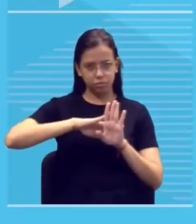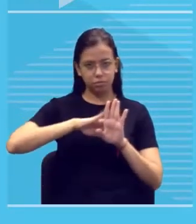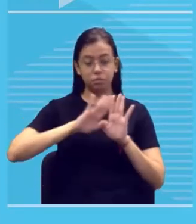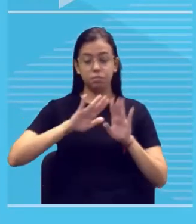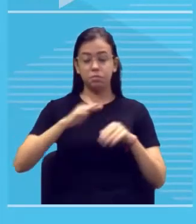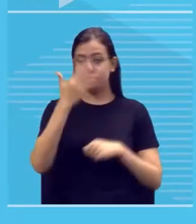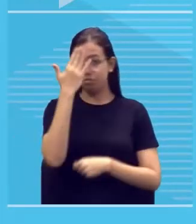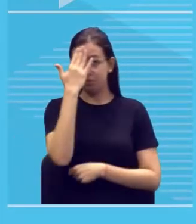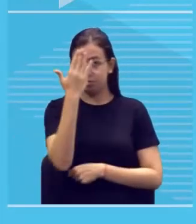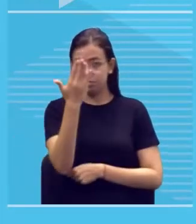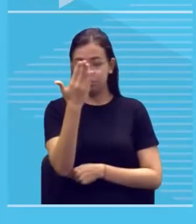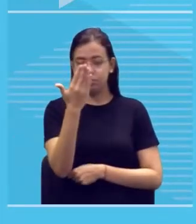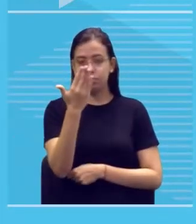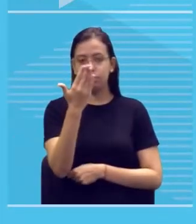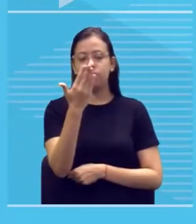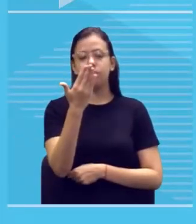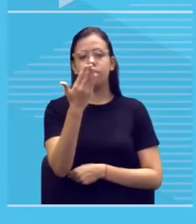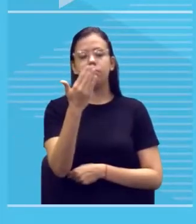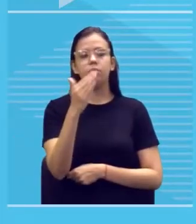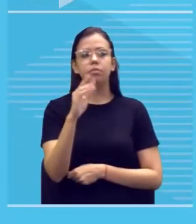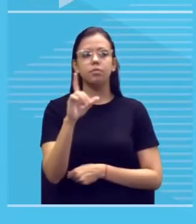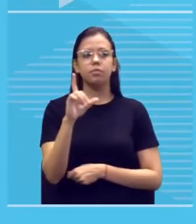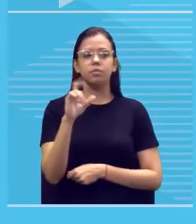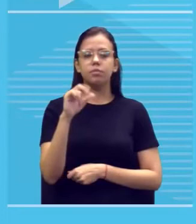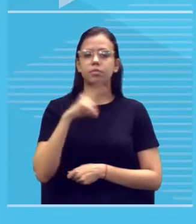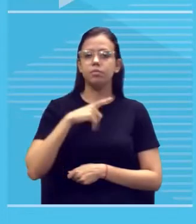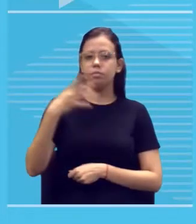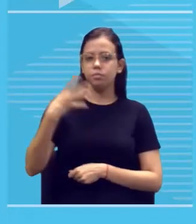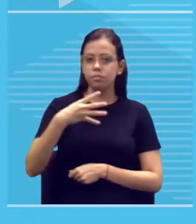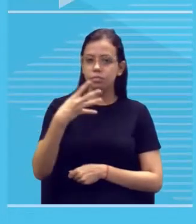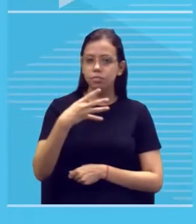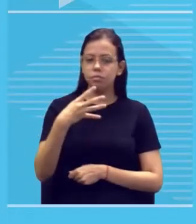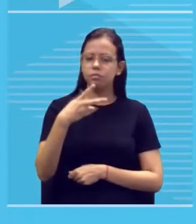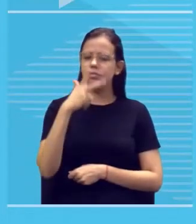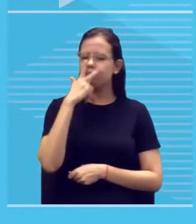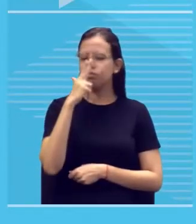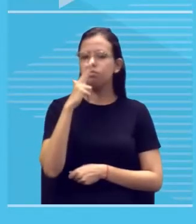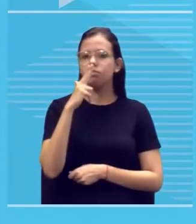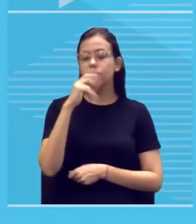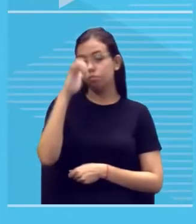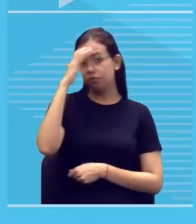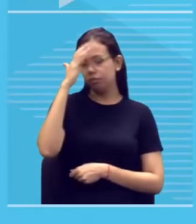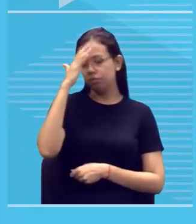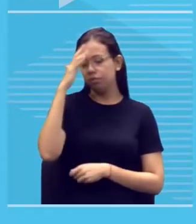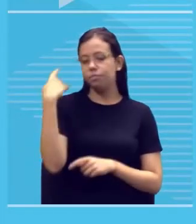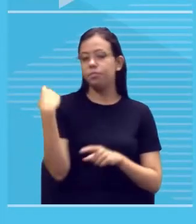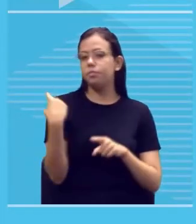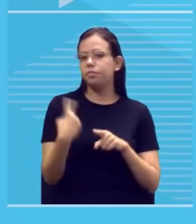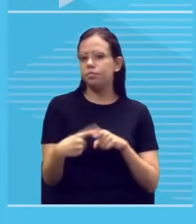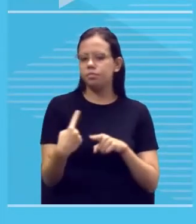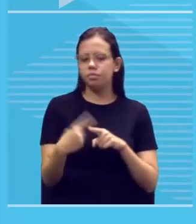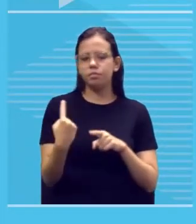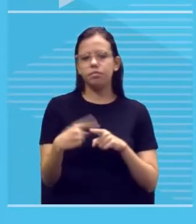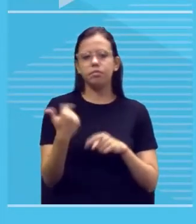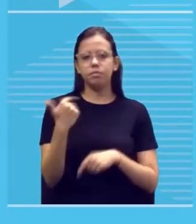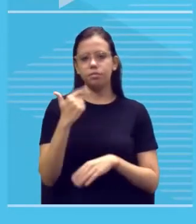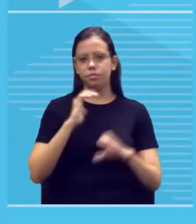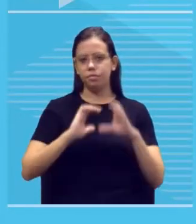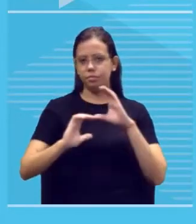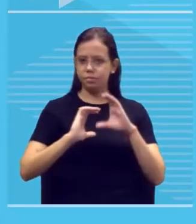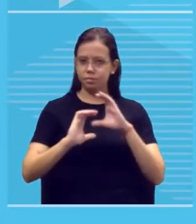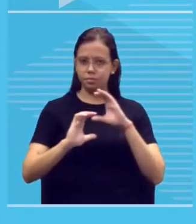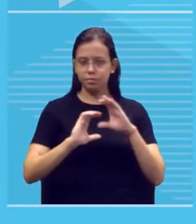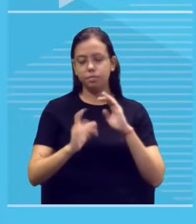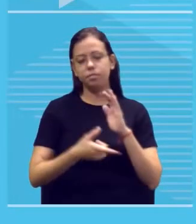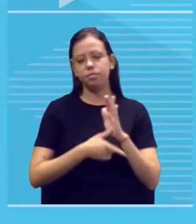a frente existe uma quarta parede ilusória porque porque não há comunicação não